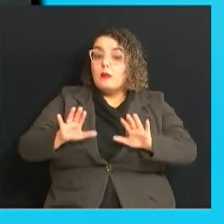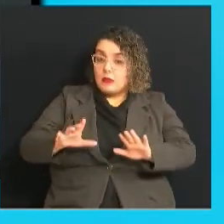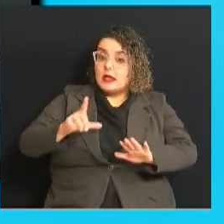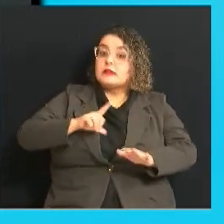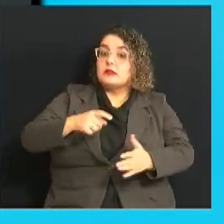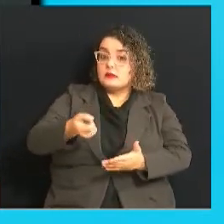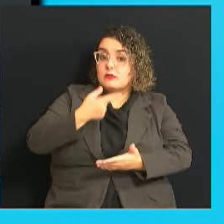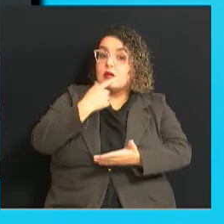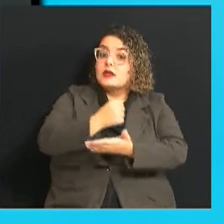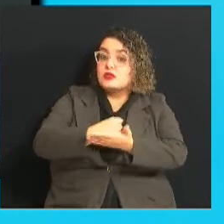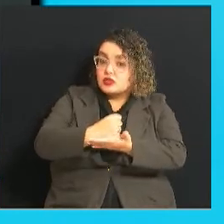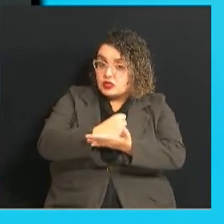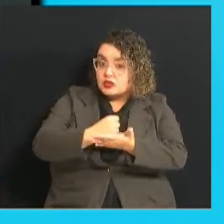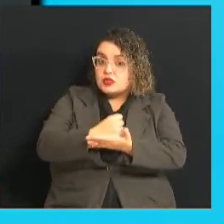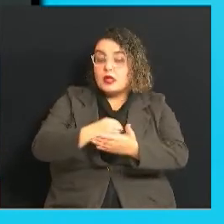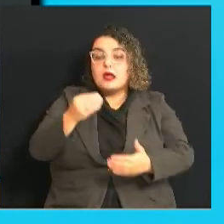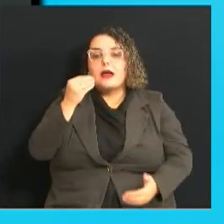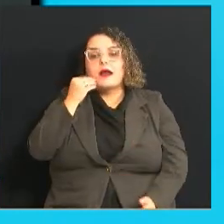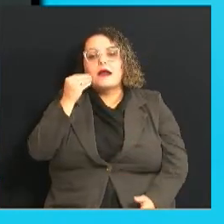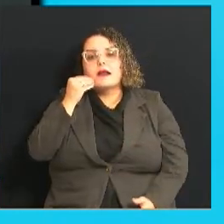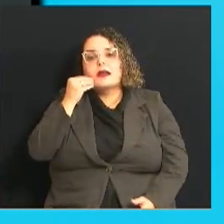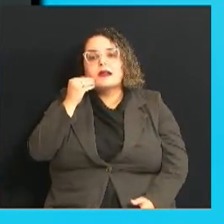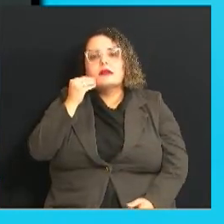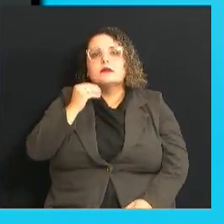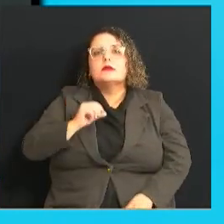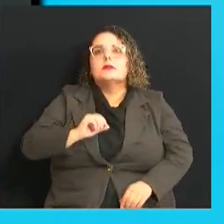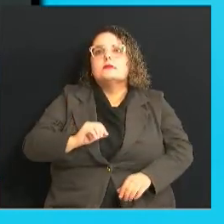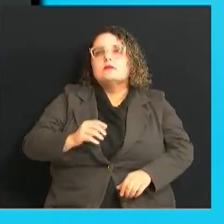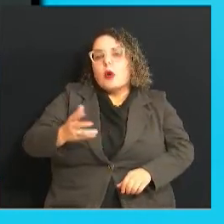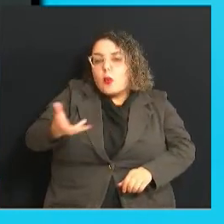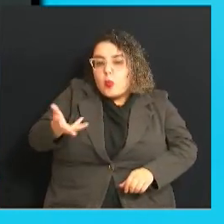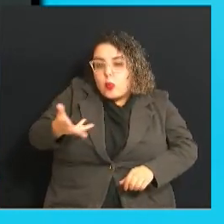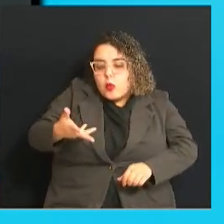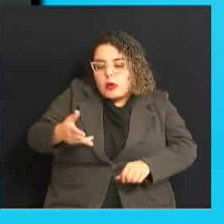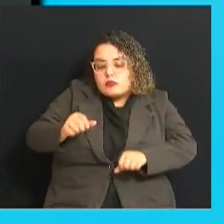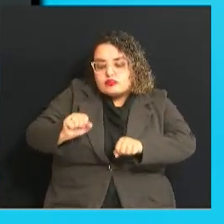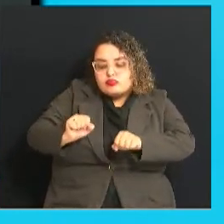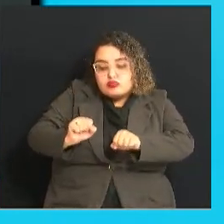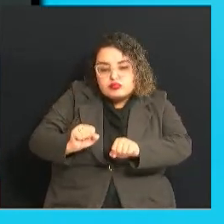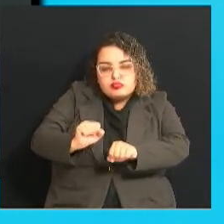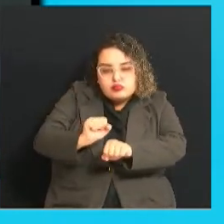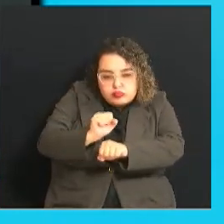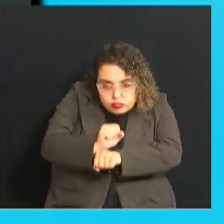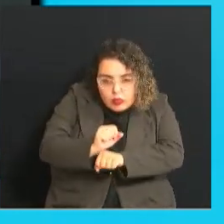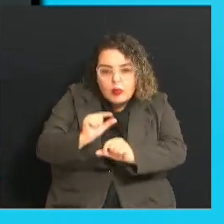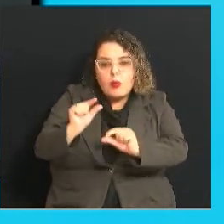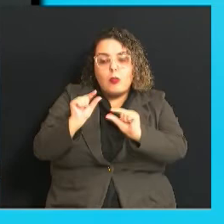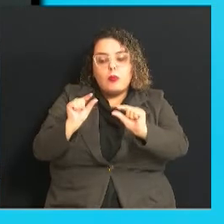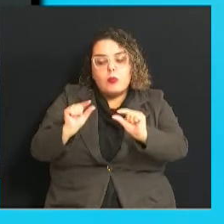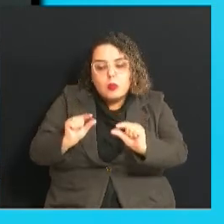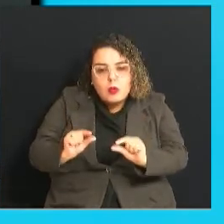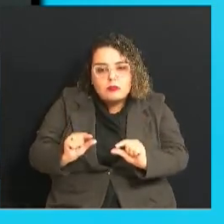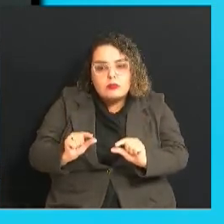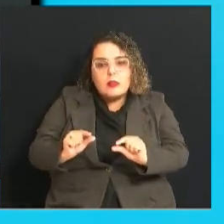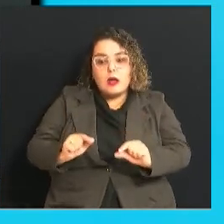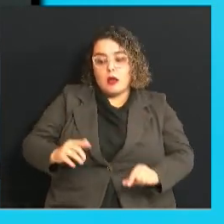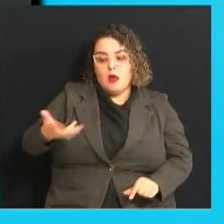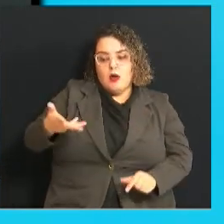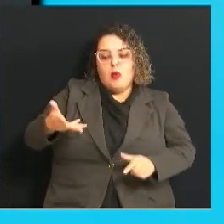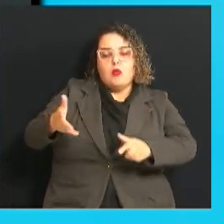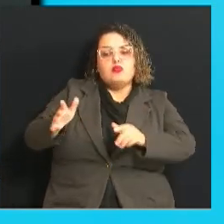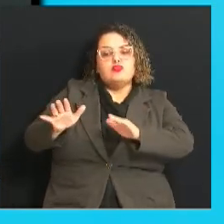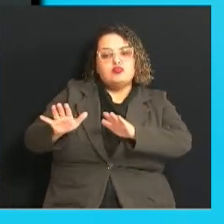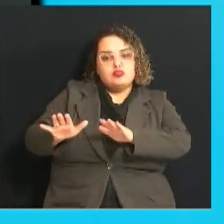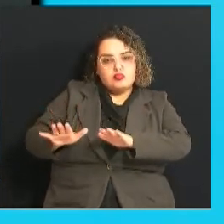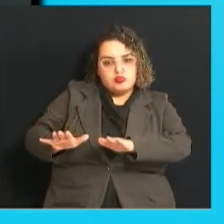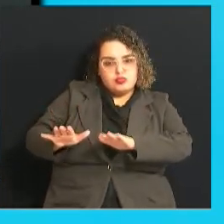medicações que tentam frear, não consegue frear totalmente, mas desacelerar a evolução dessa